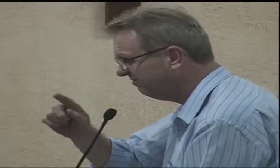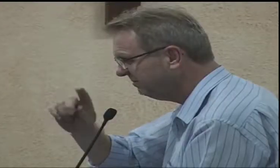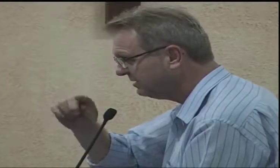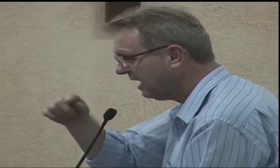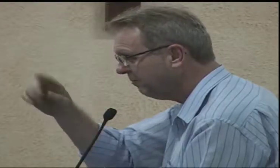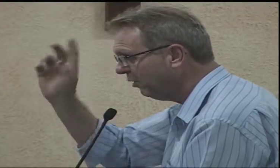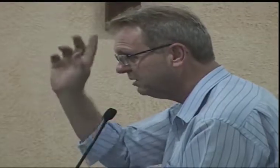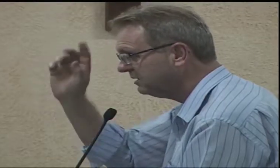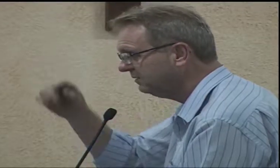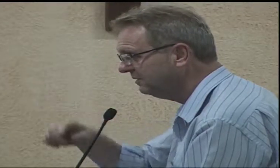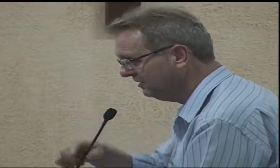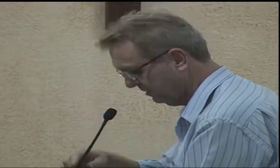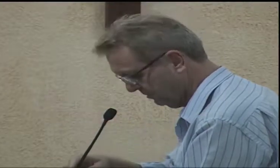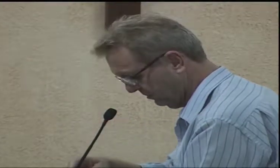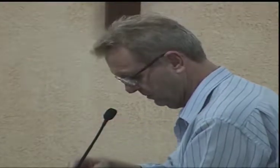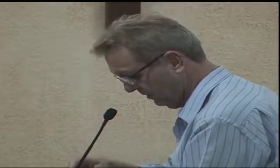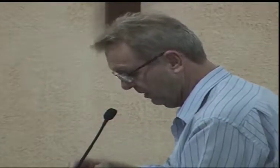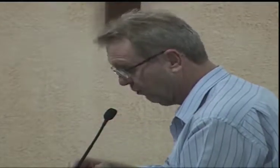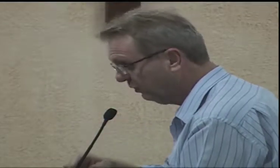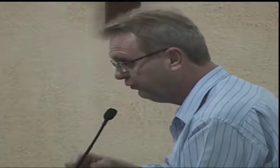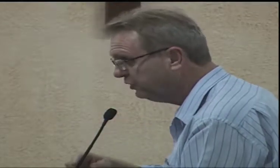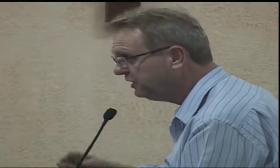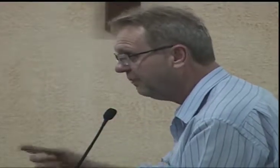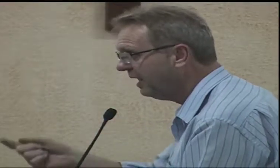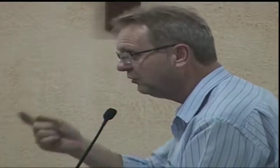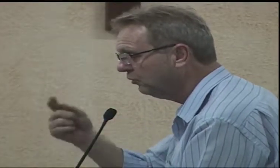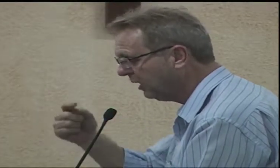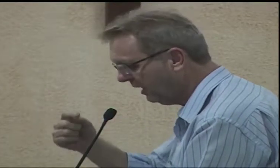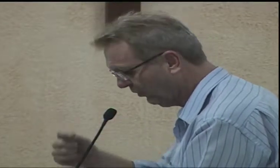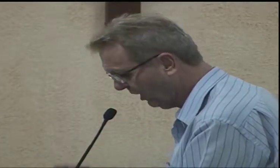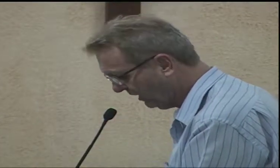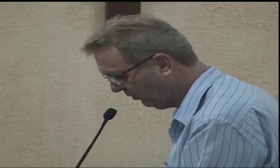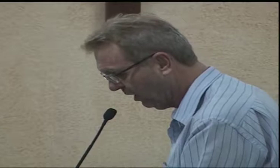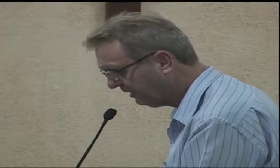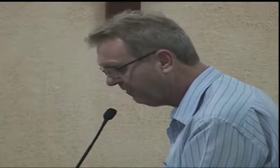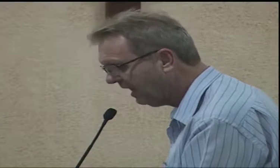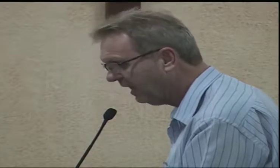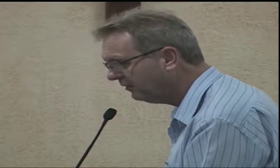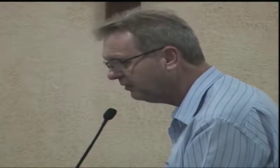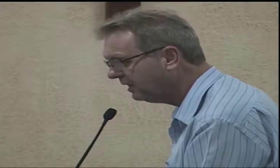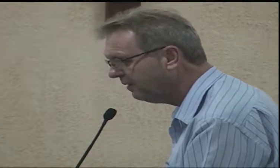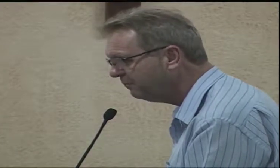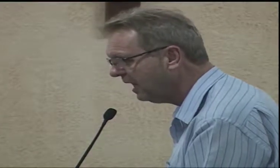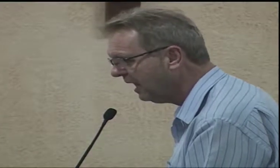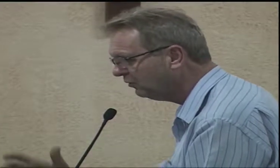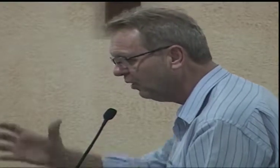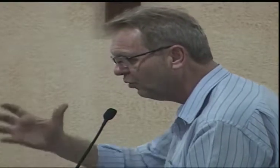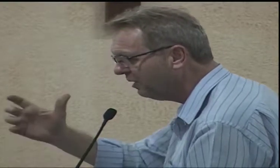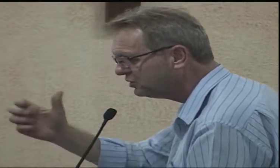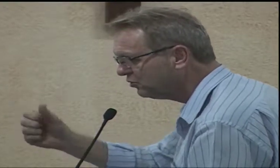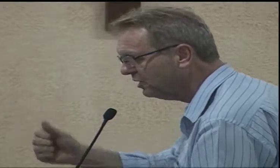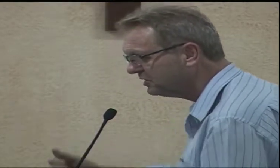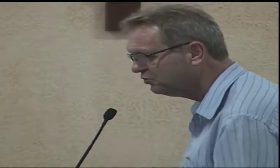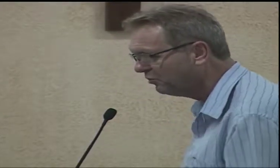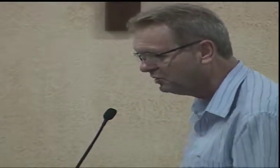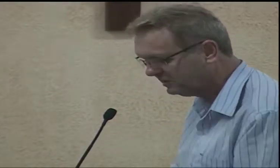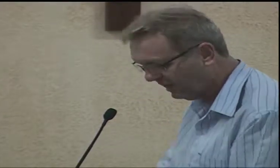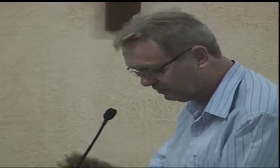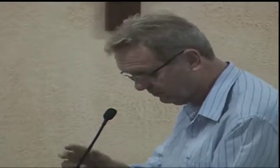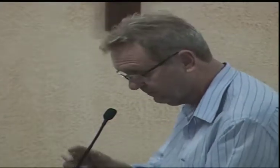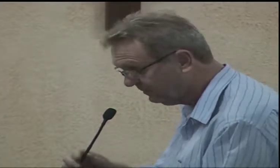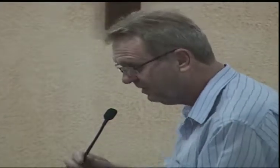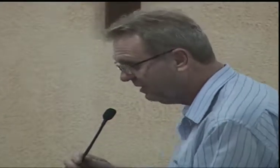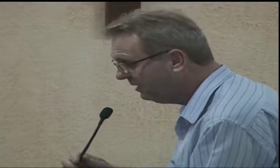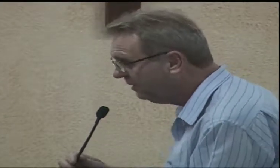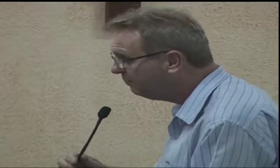denúncia escabrosa. Quando fui chamado no cartório eleitoral, estava lá grampeado algumas coisas no